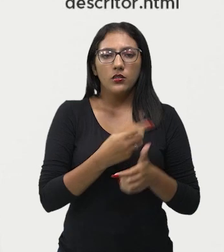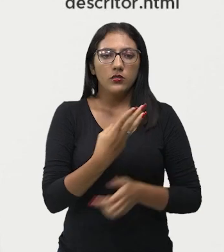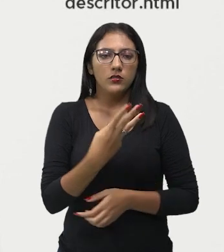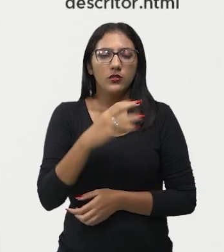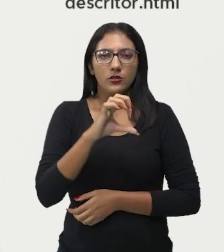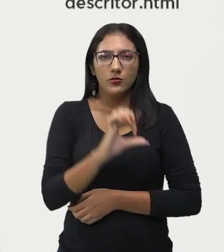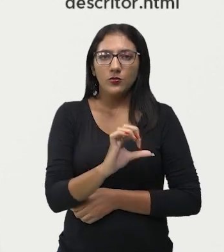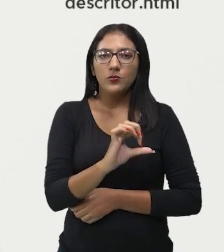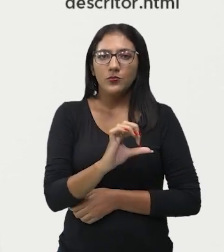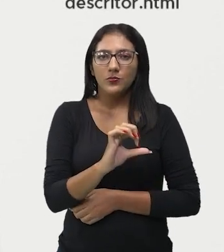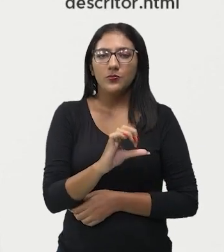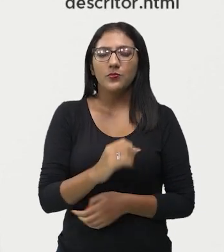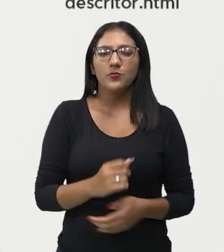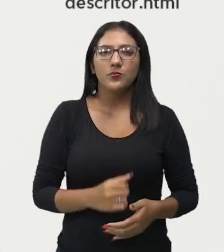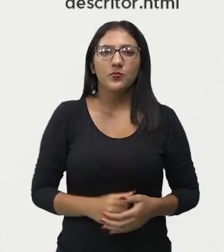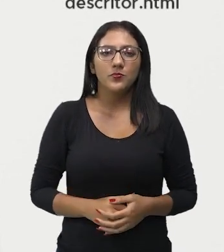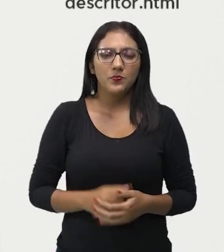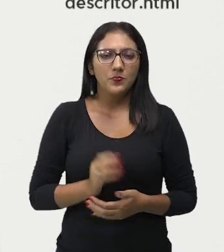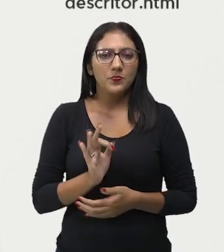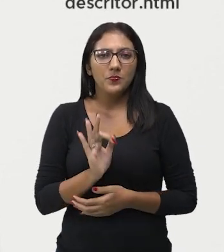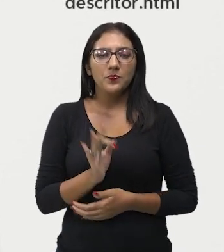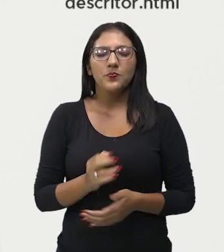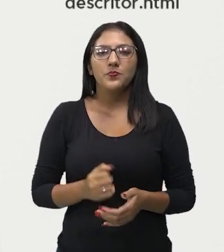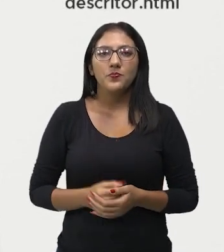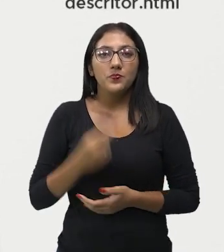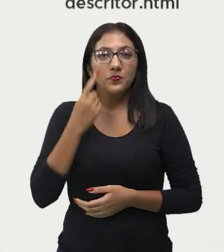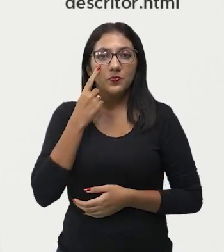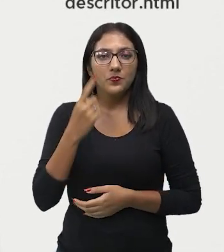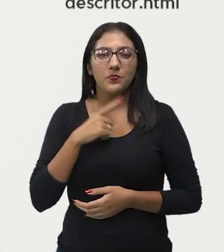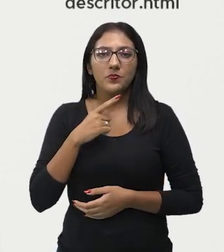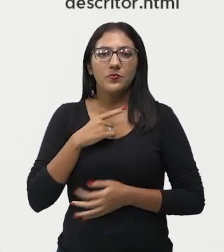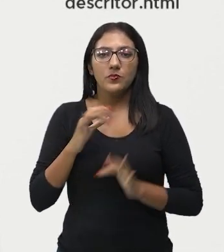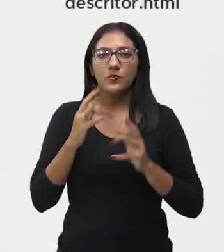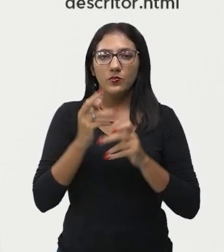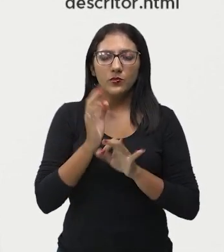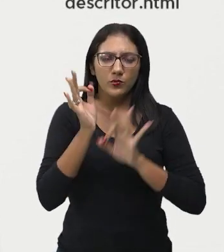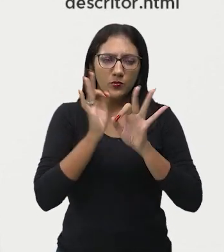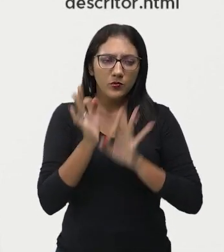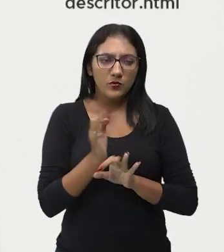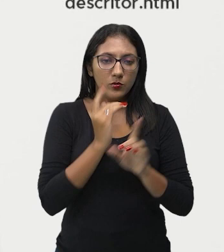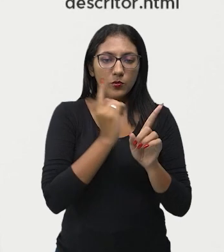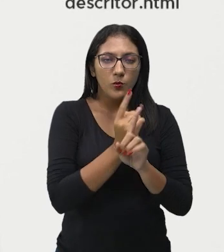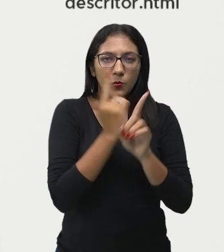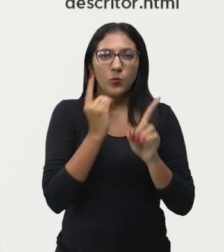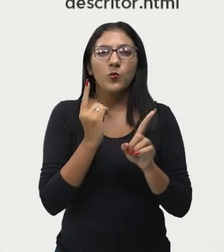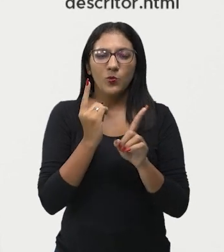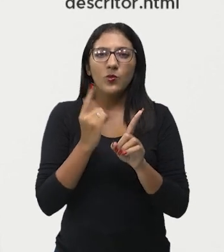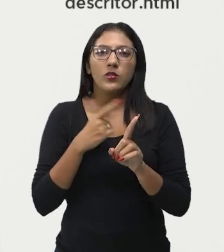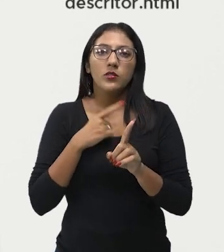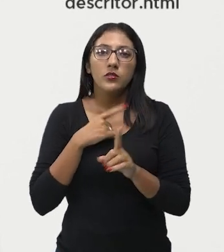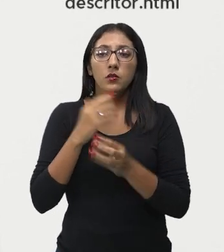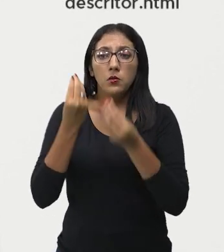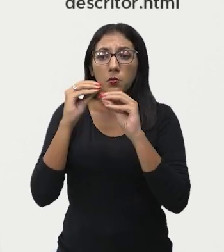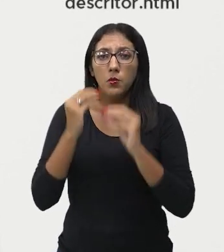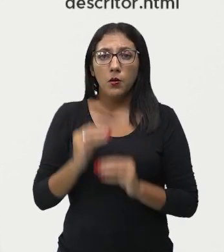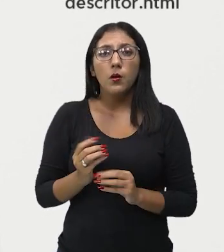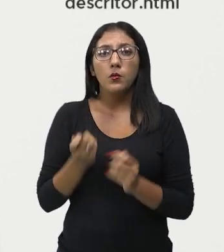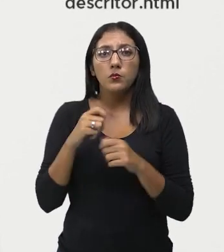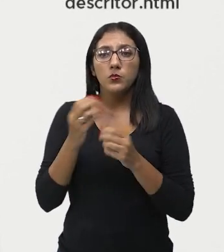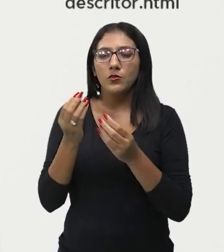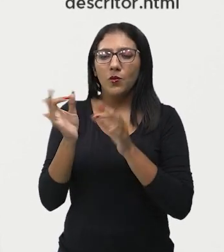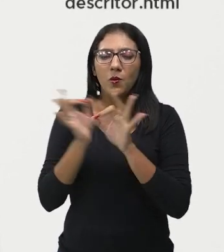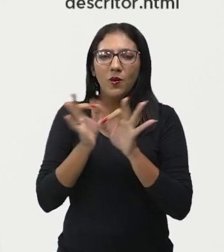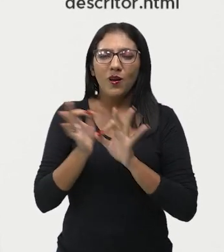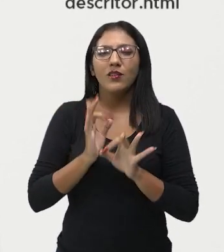número 39, beleza? Isso foi o que ela descobriu e sintetizou os dados dela já numa